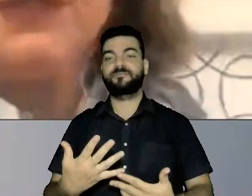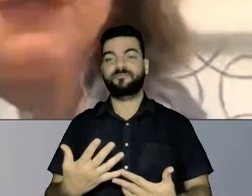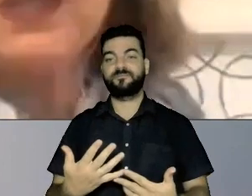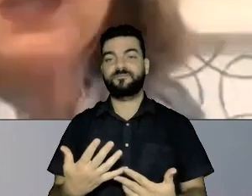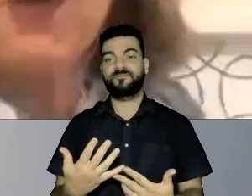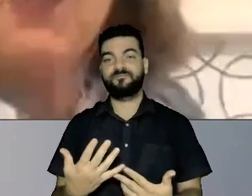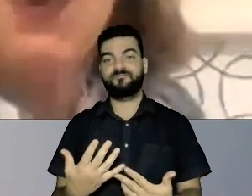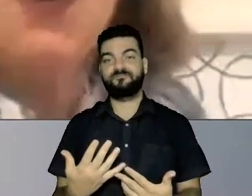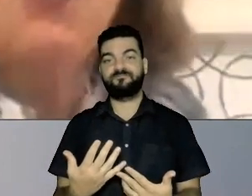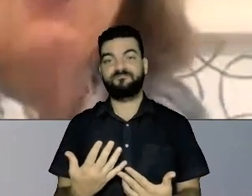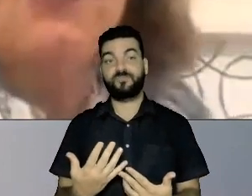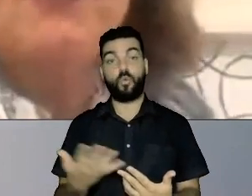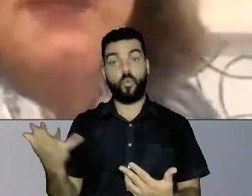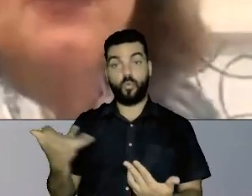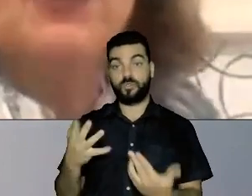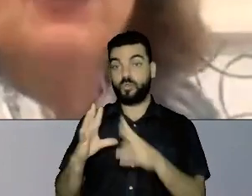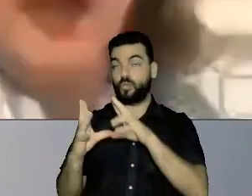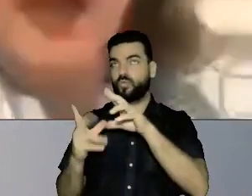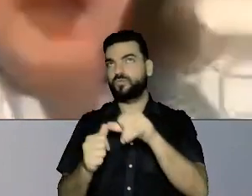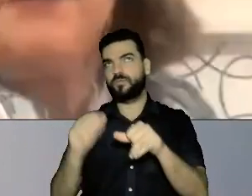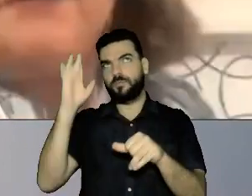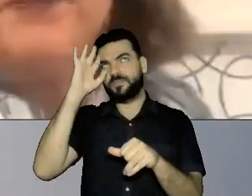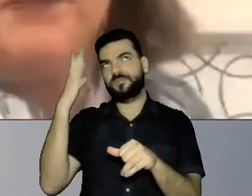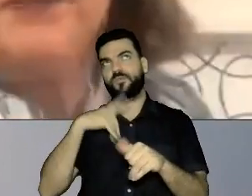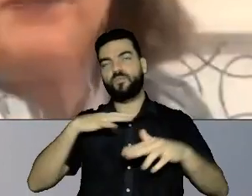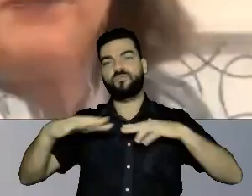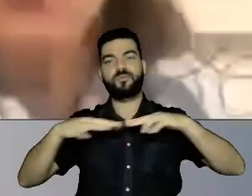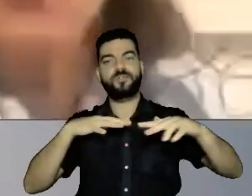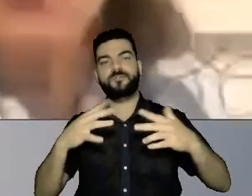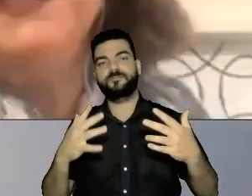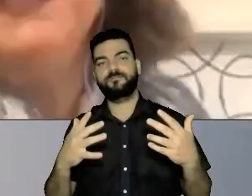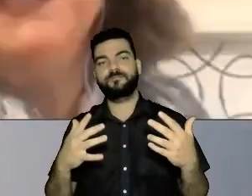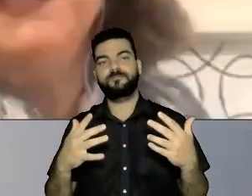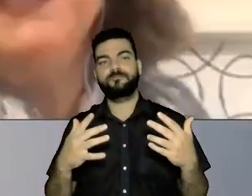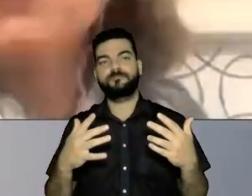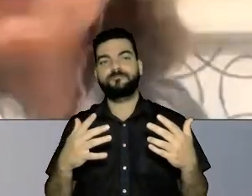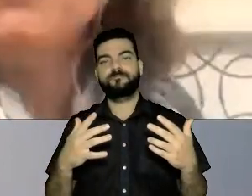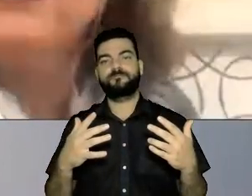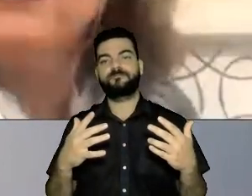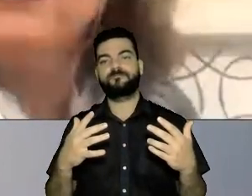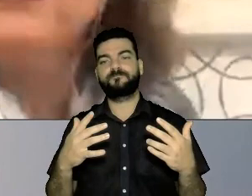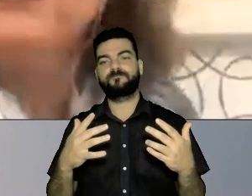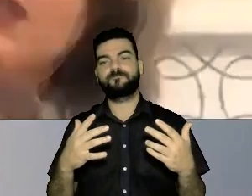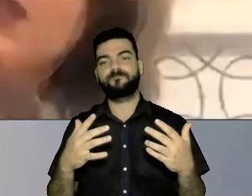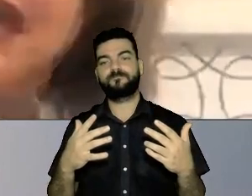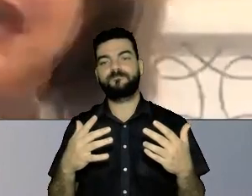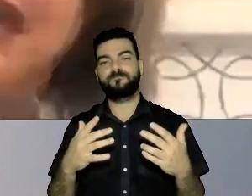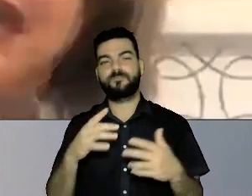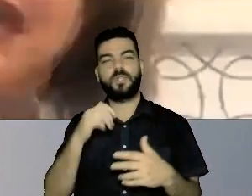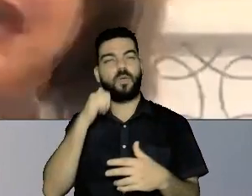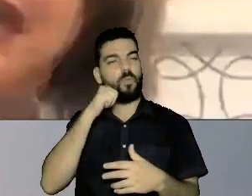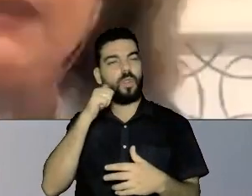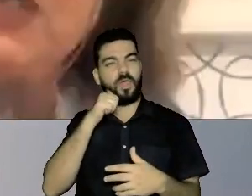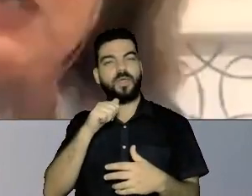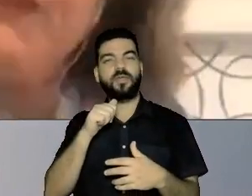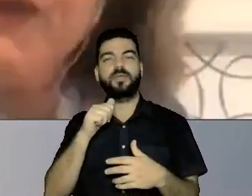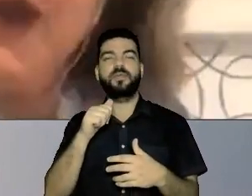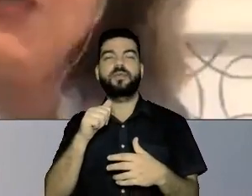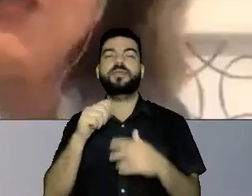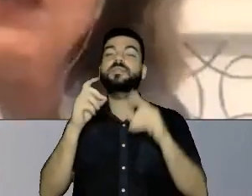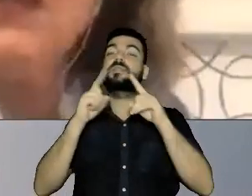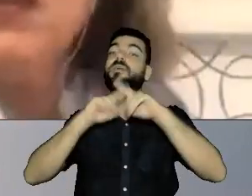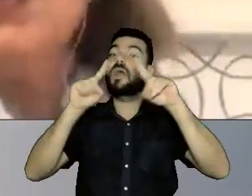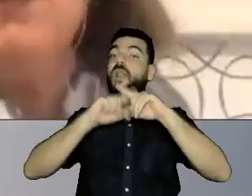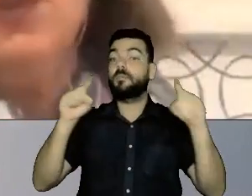plano internacional o movimento do Guerrilla Girls, que tem denunciado exatamente